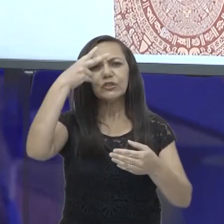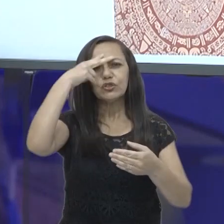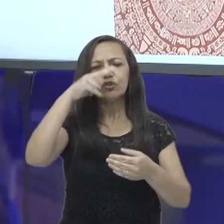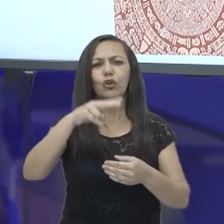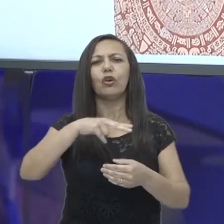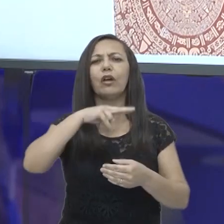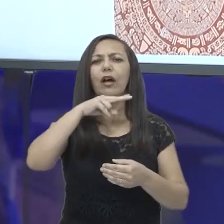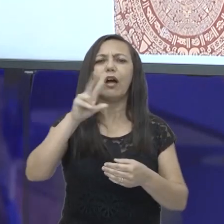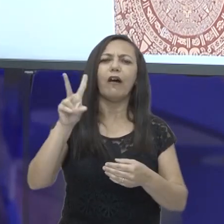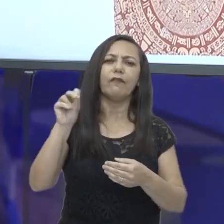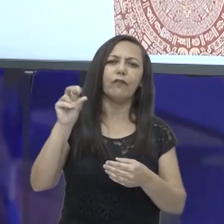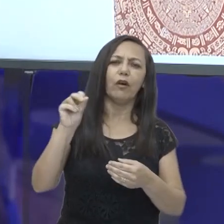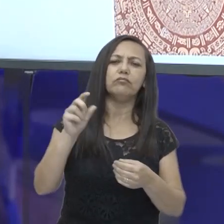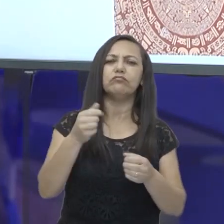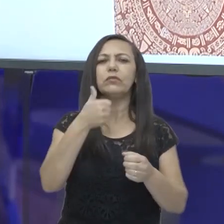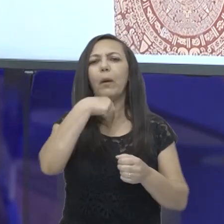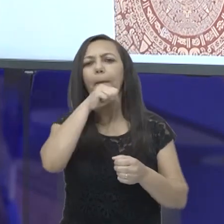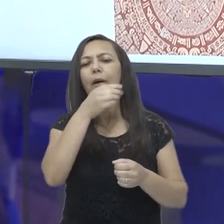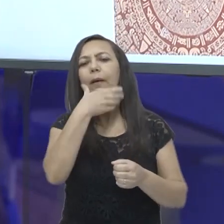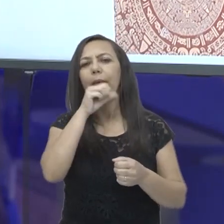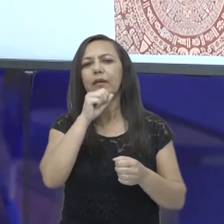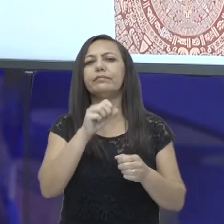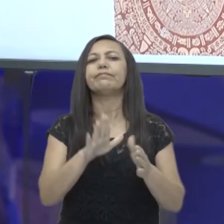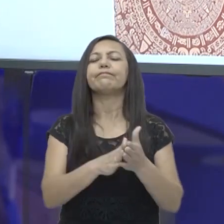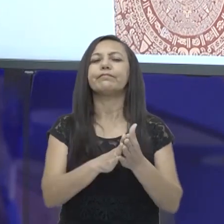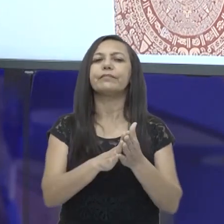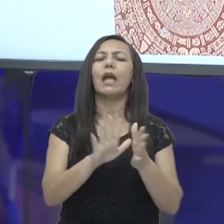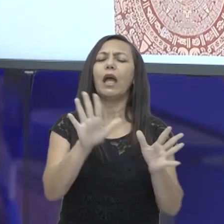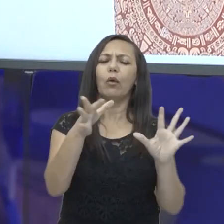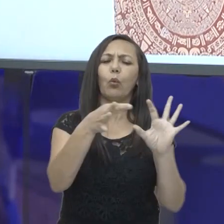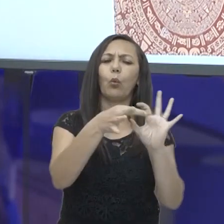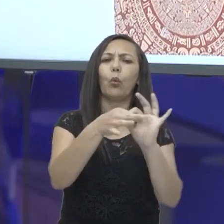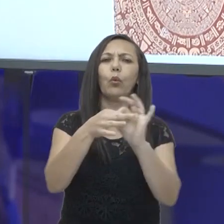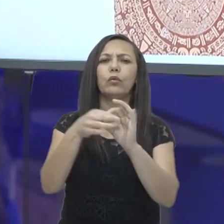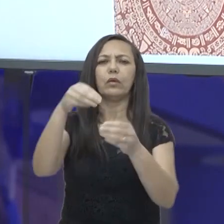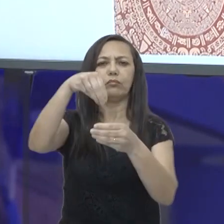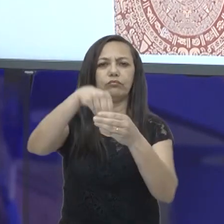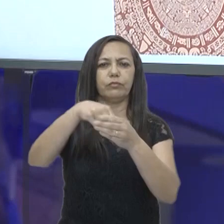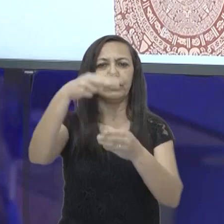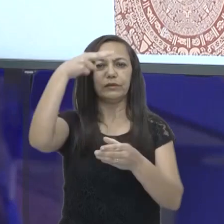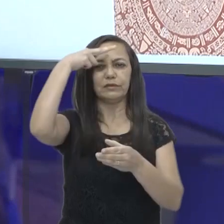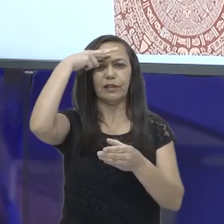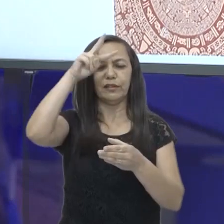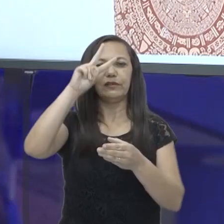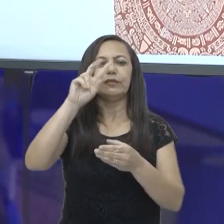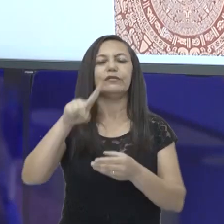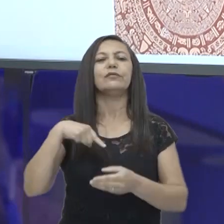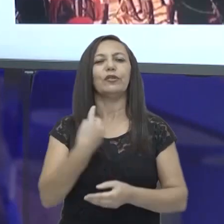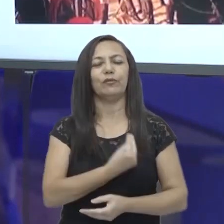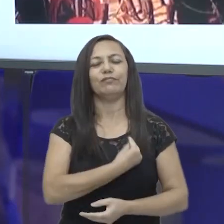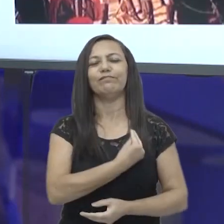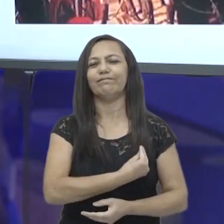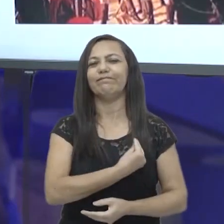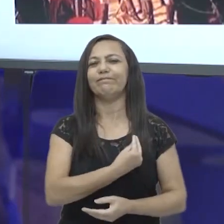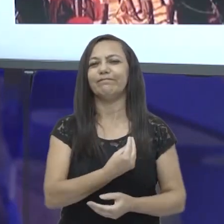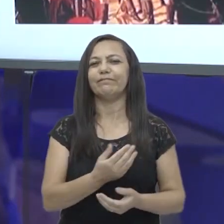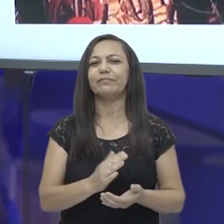nossos pais, nossos familiares. Tudo isso faz parte do contexto histórico que nós vivenciamos.